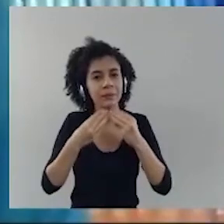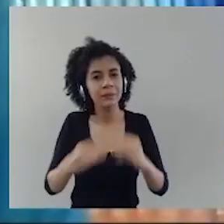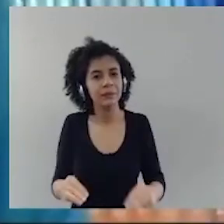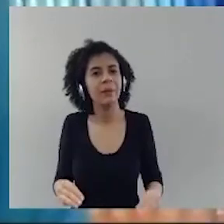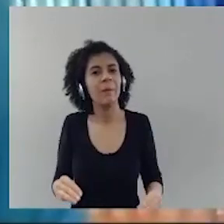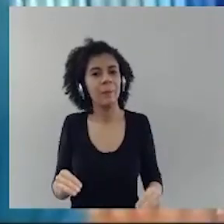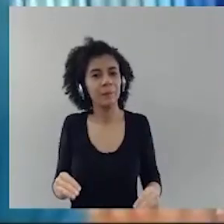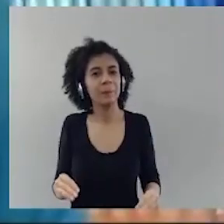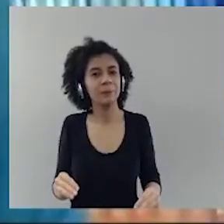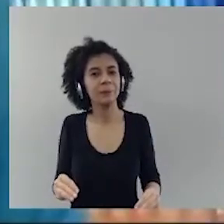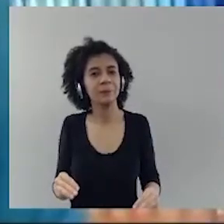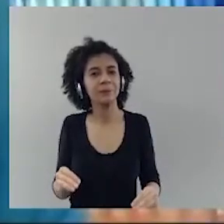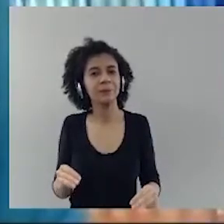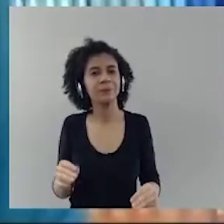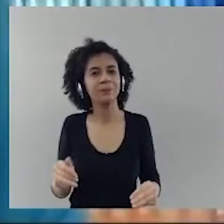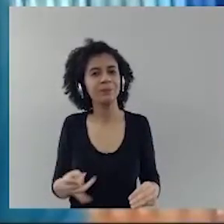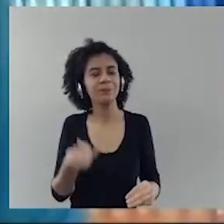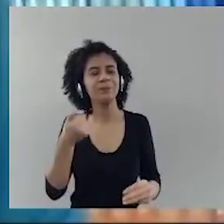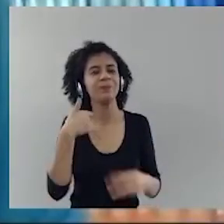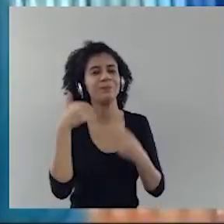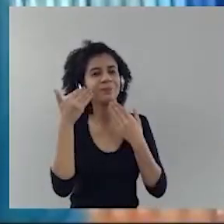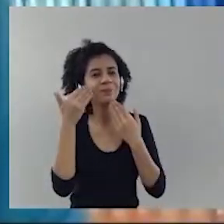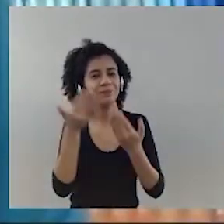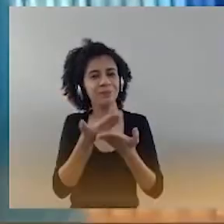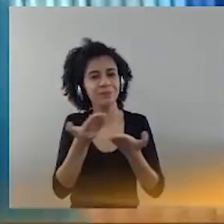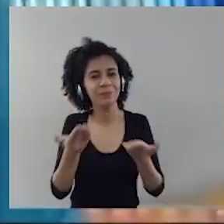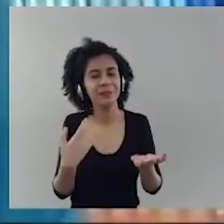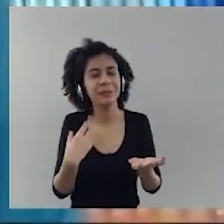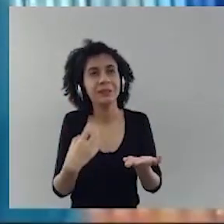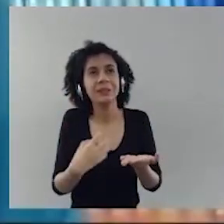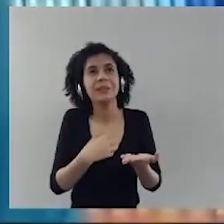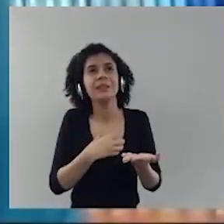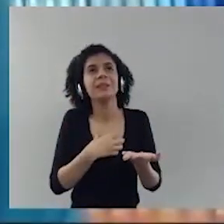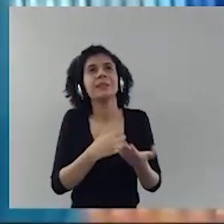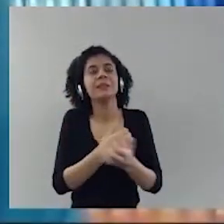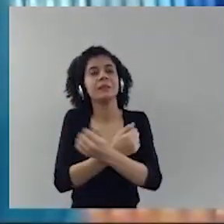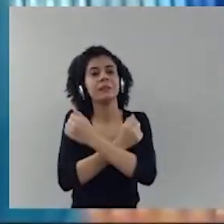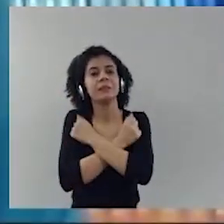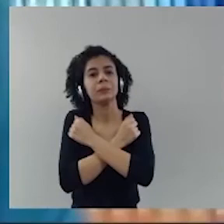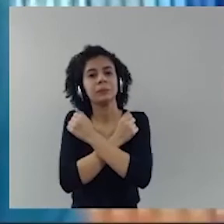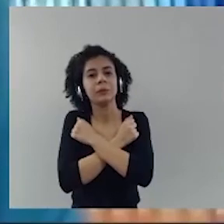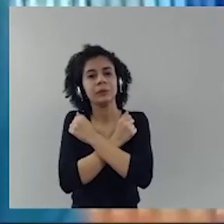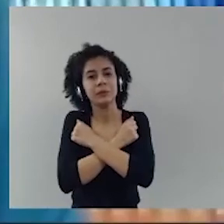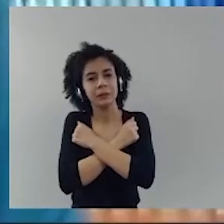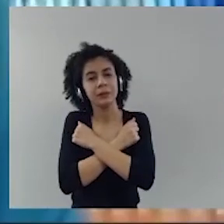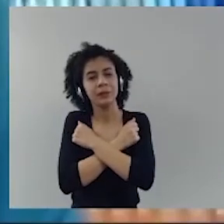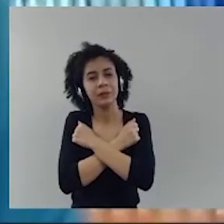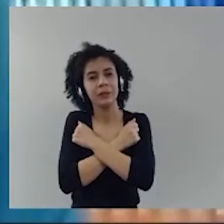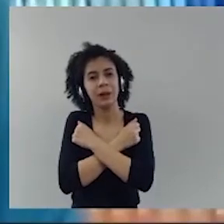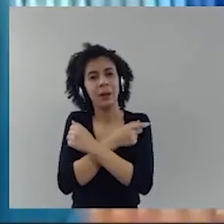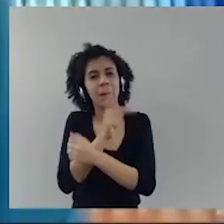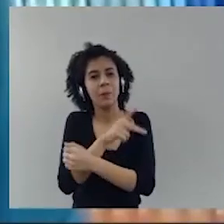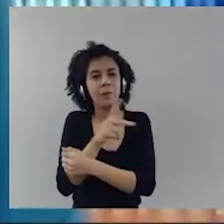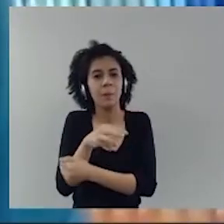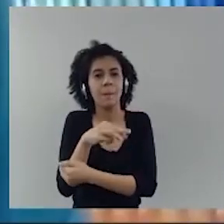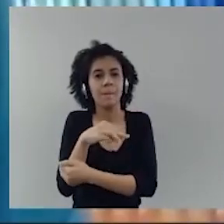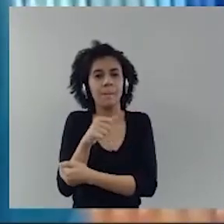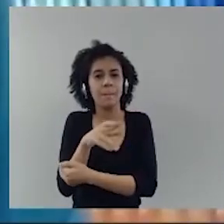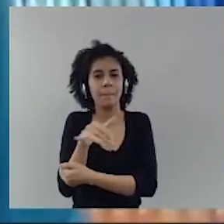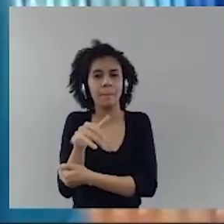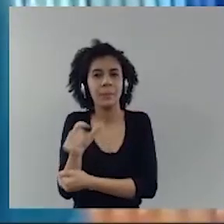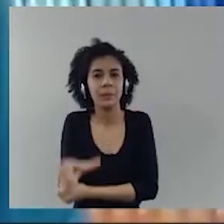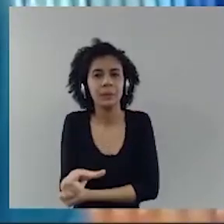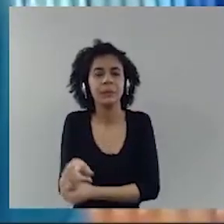missão oportunidade que eu agradeço e sempre verdadeiramente abraçado por mim ao professor marçal